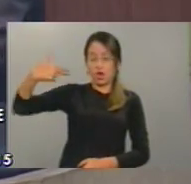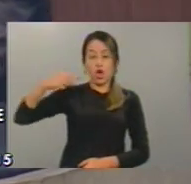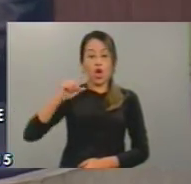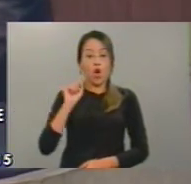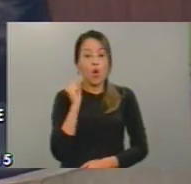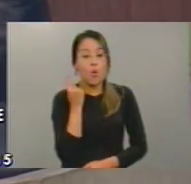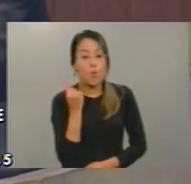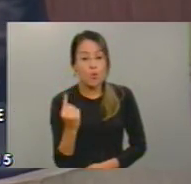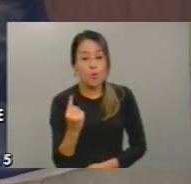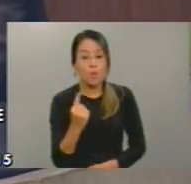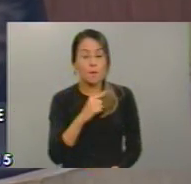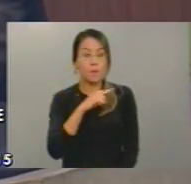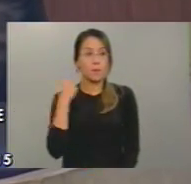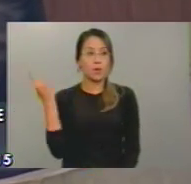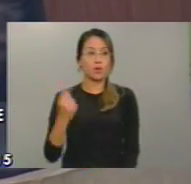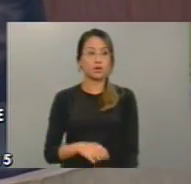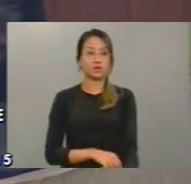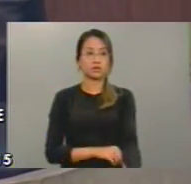situação de